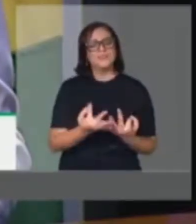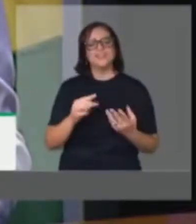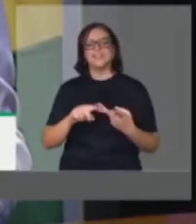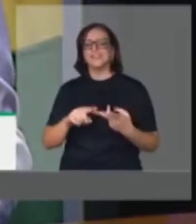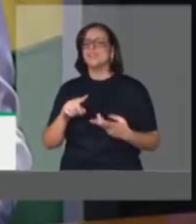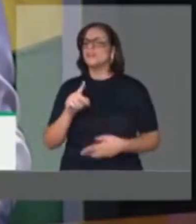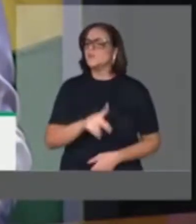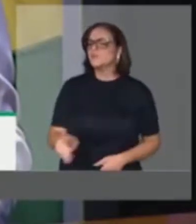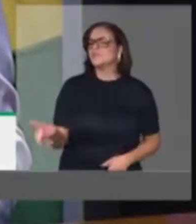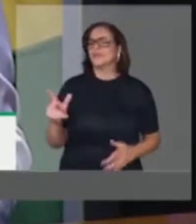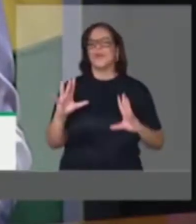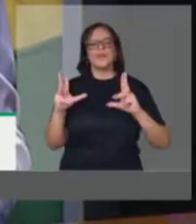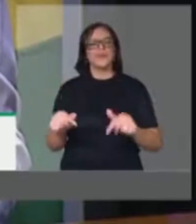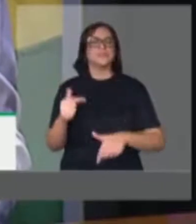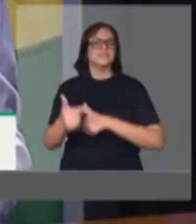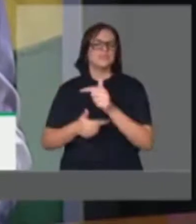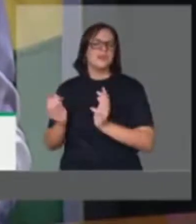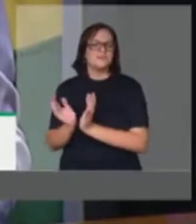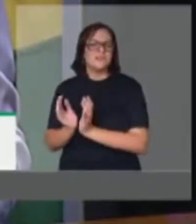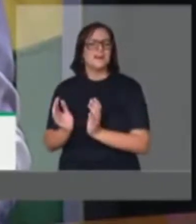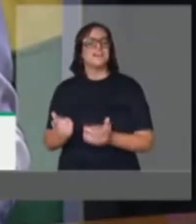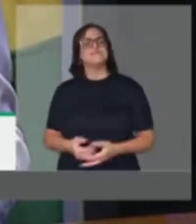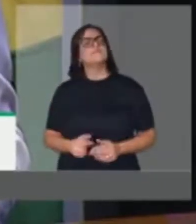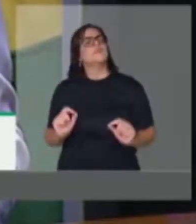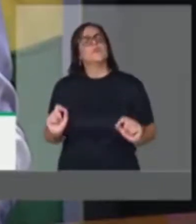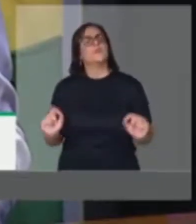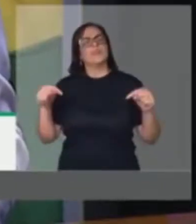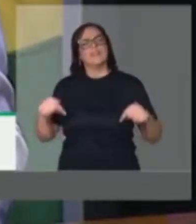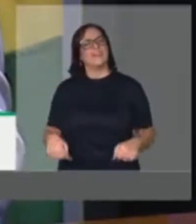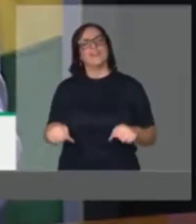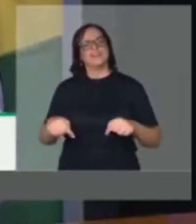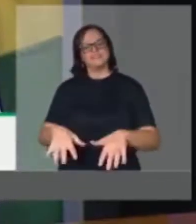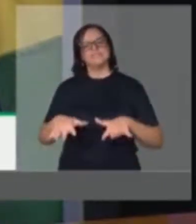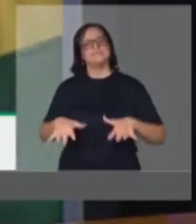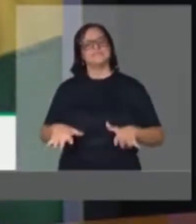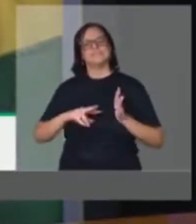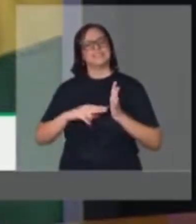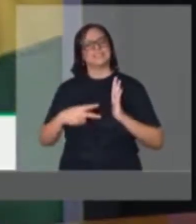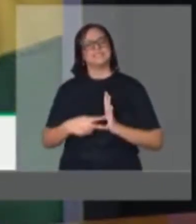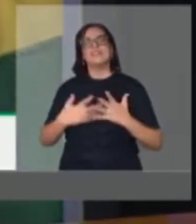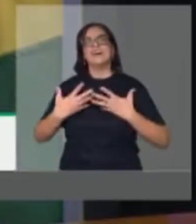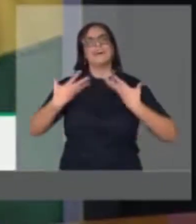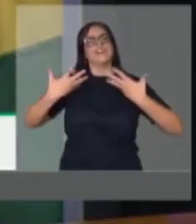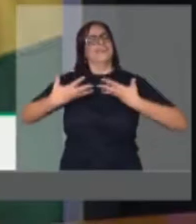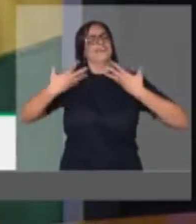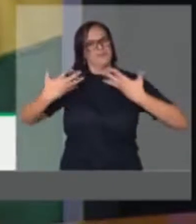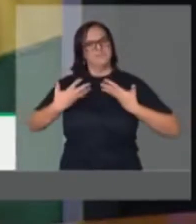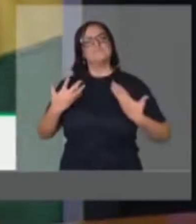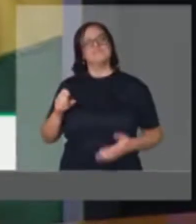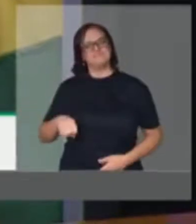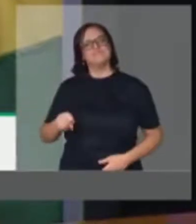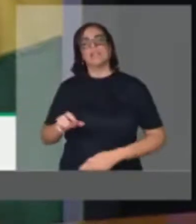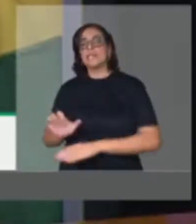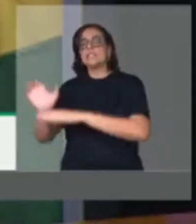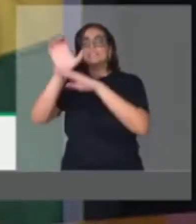da apae serve de motivação para os estados e para os municípios para que